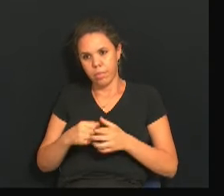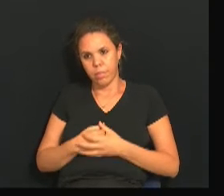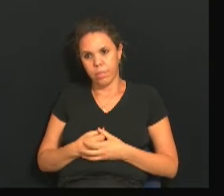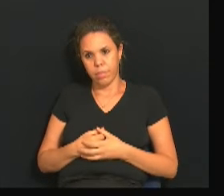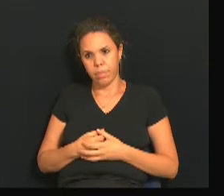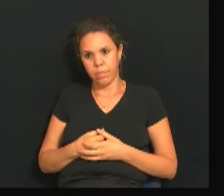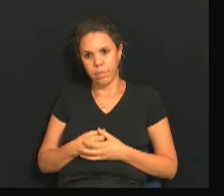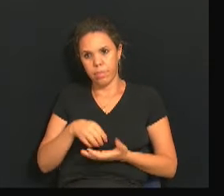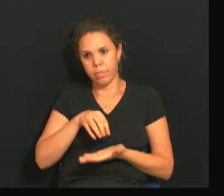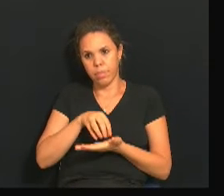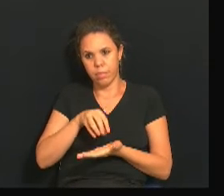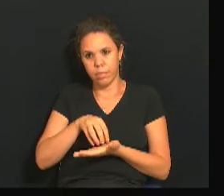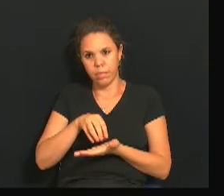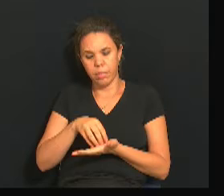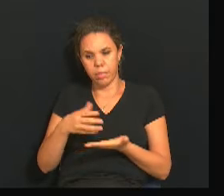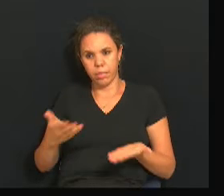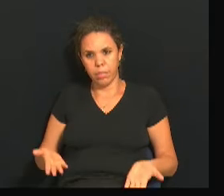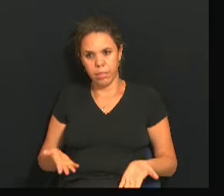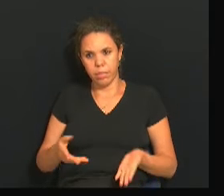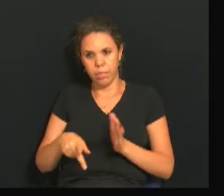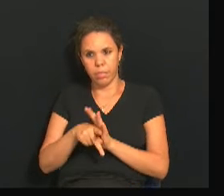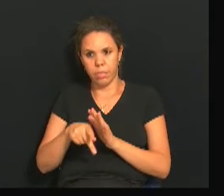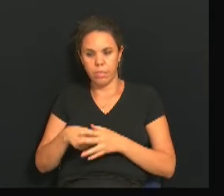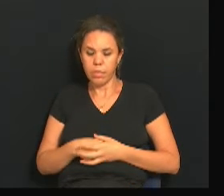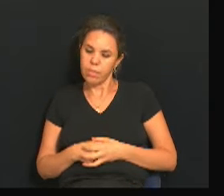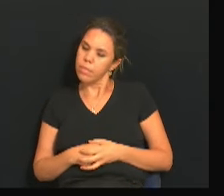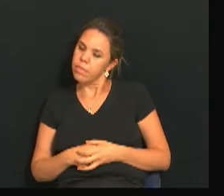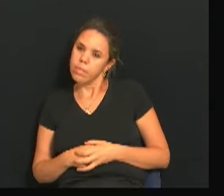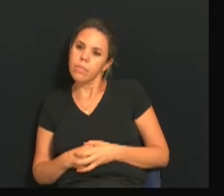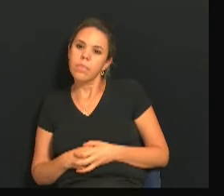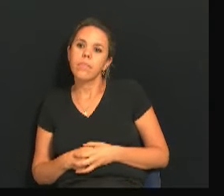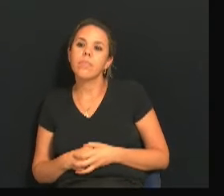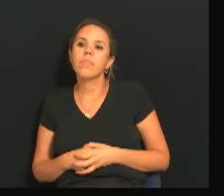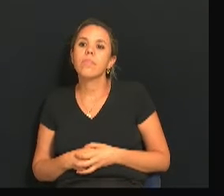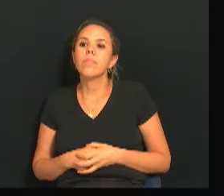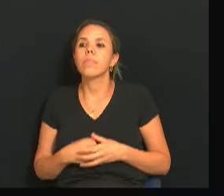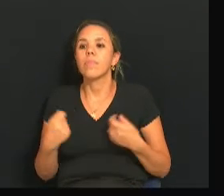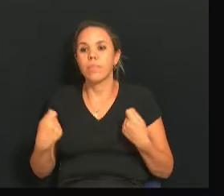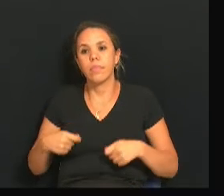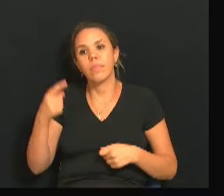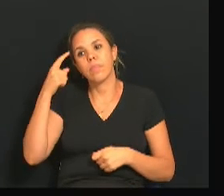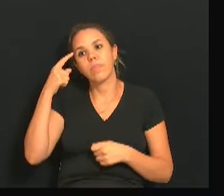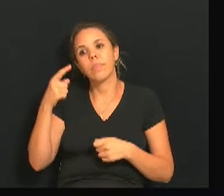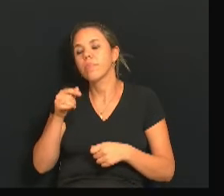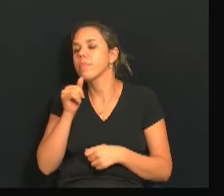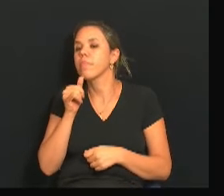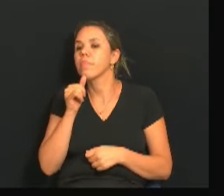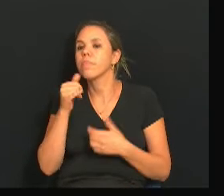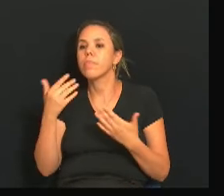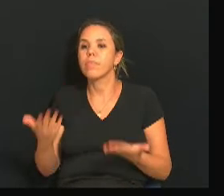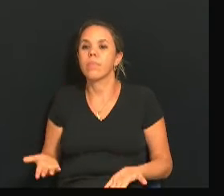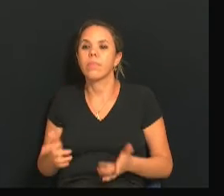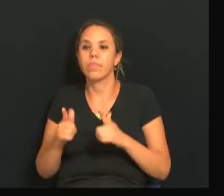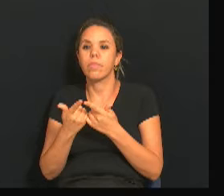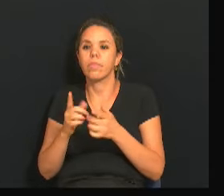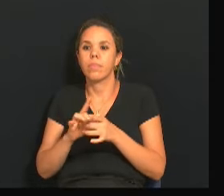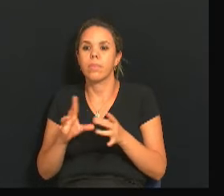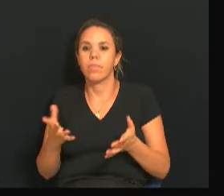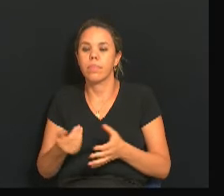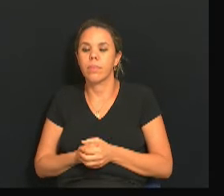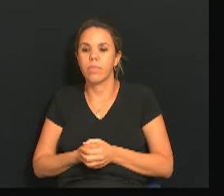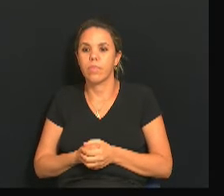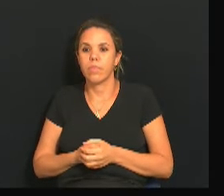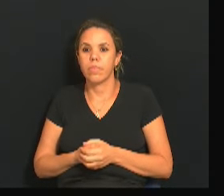da unidade em si, né? Mas precisamos pensar, por exemplo, a gestão democrática com